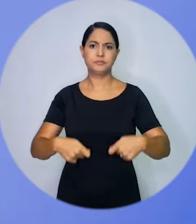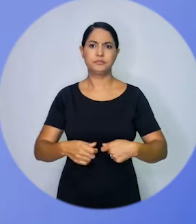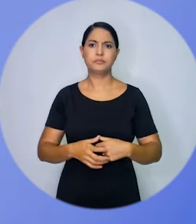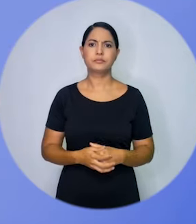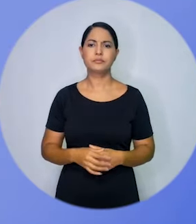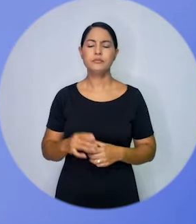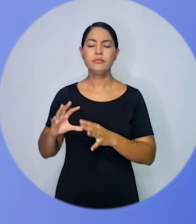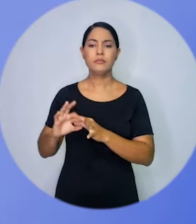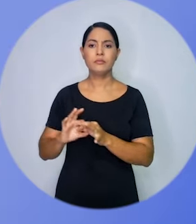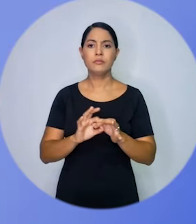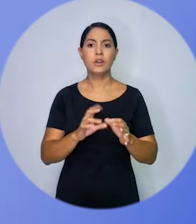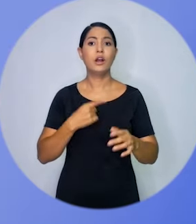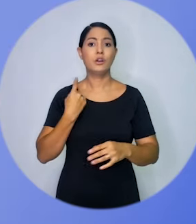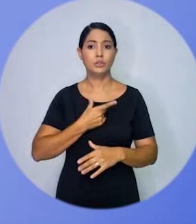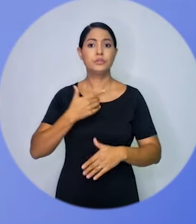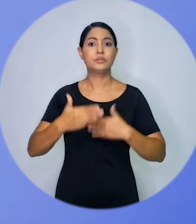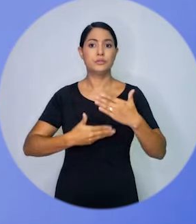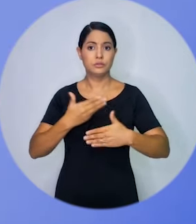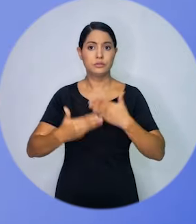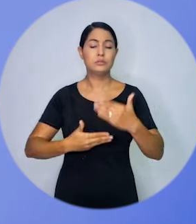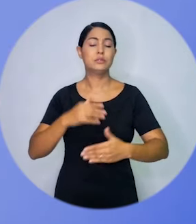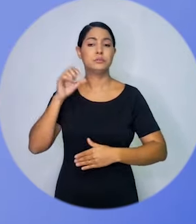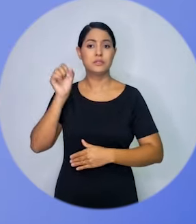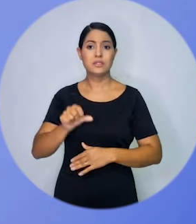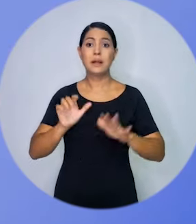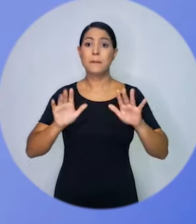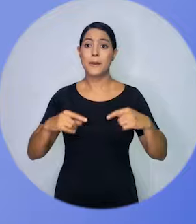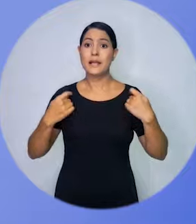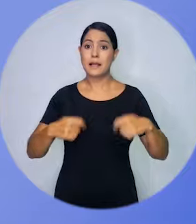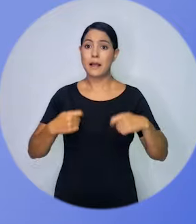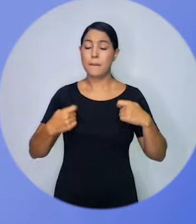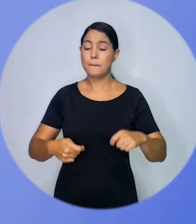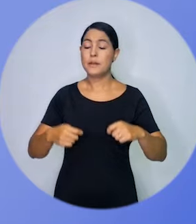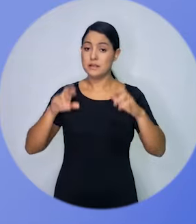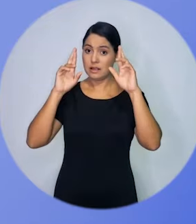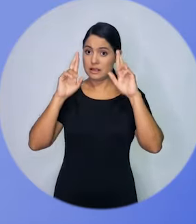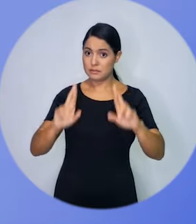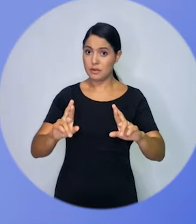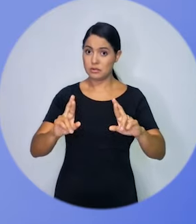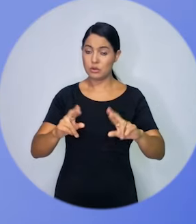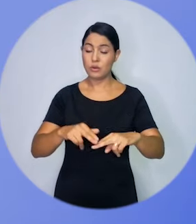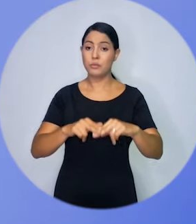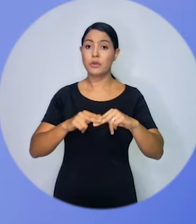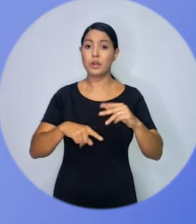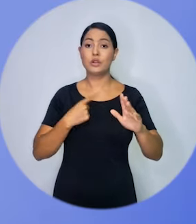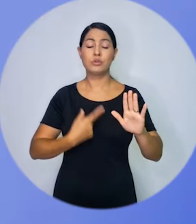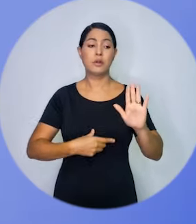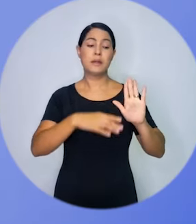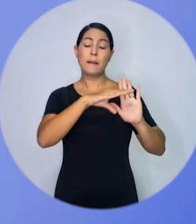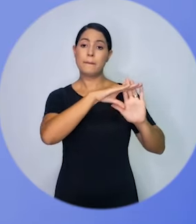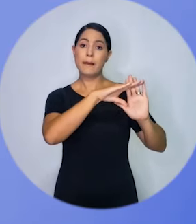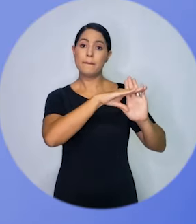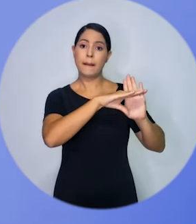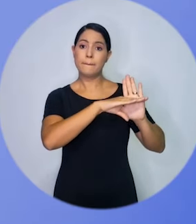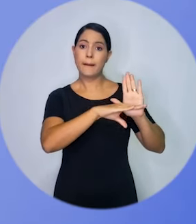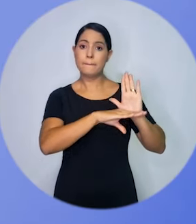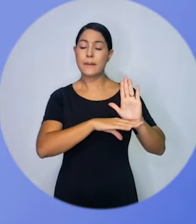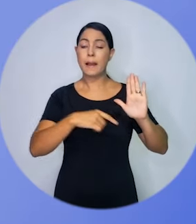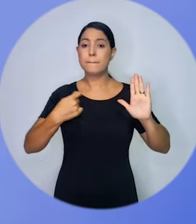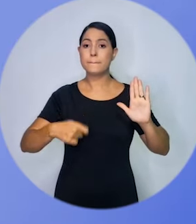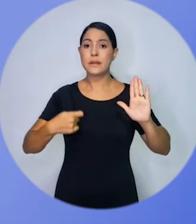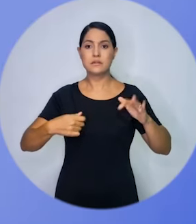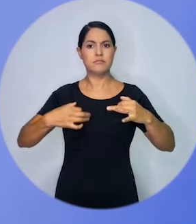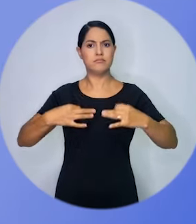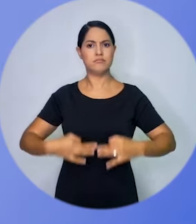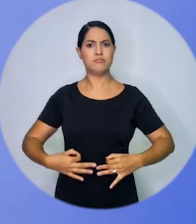as normas. Eu entendo que nós precisamos evoluir e nós evoluímos muito. No entanto, existem normas que precisam ser